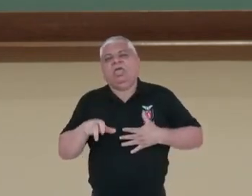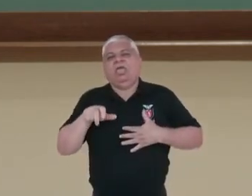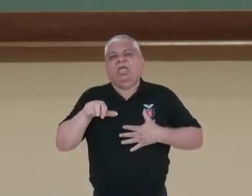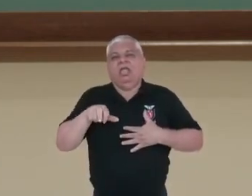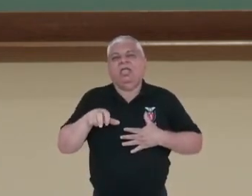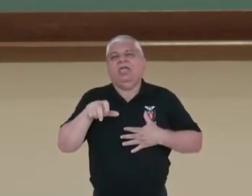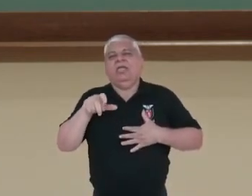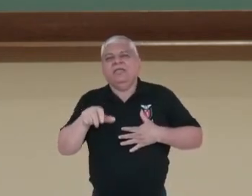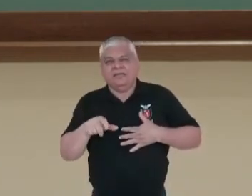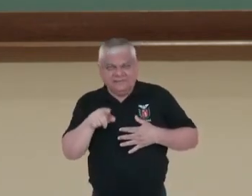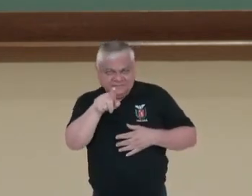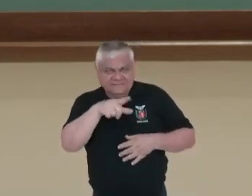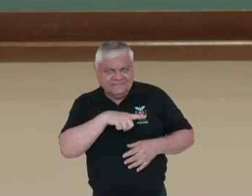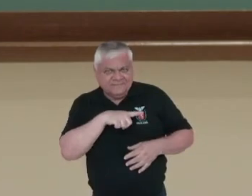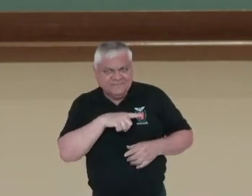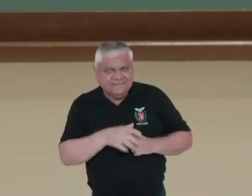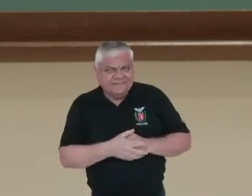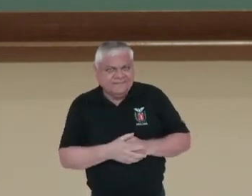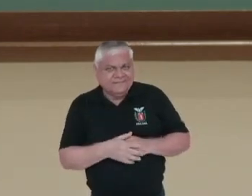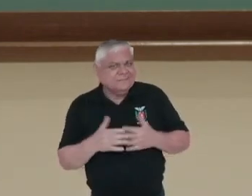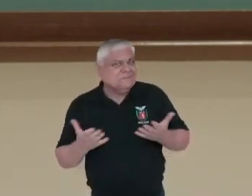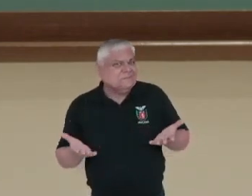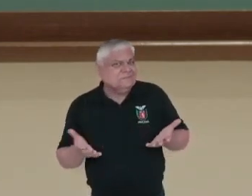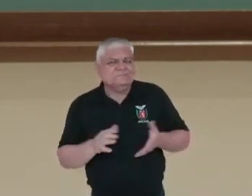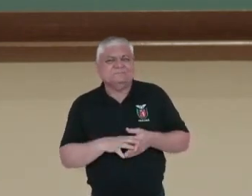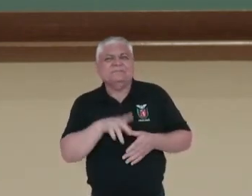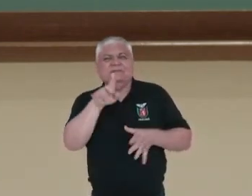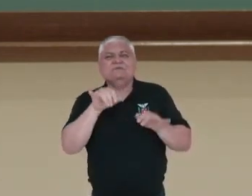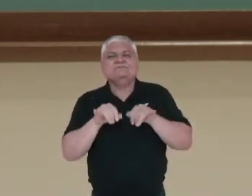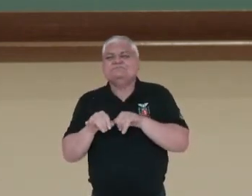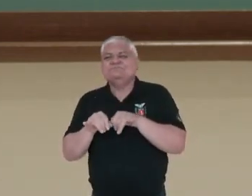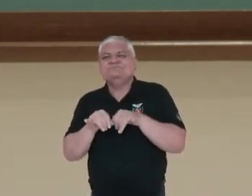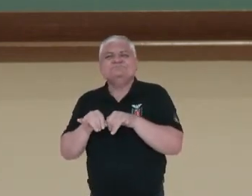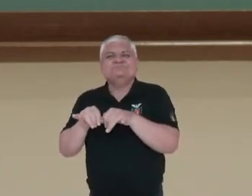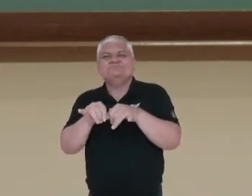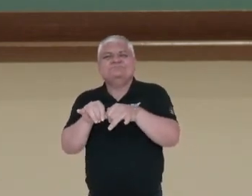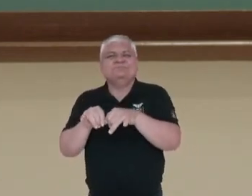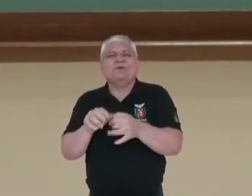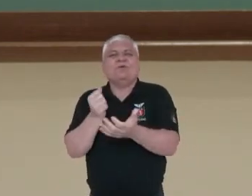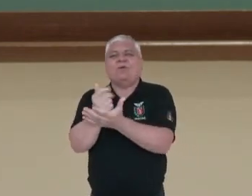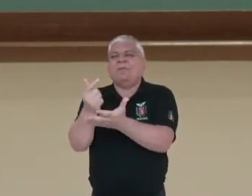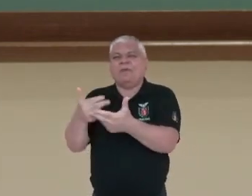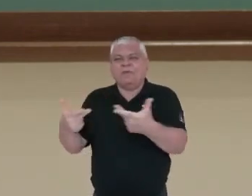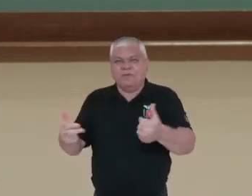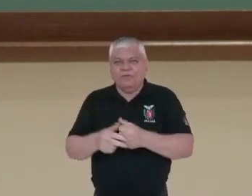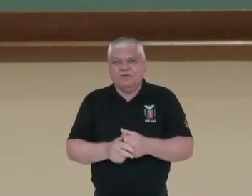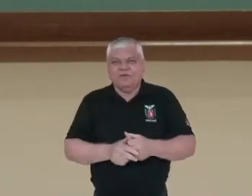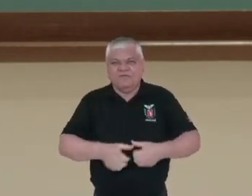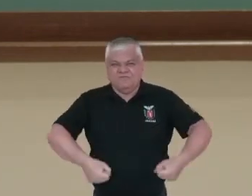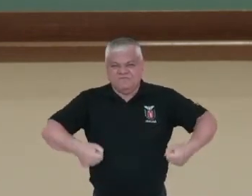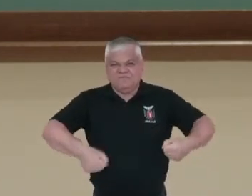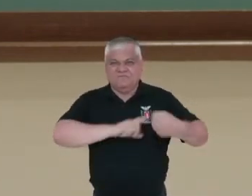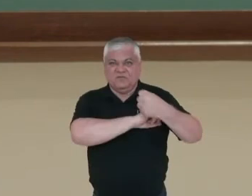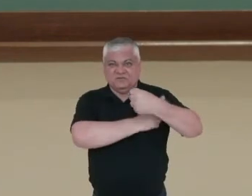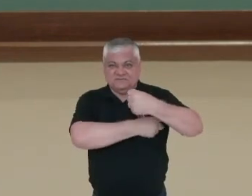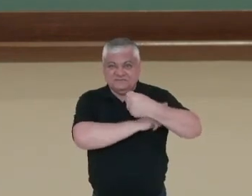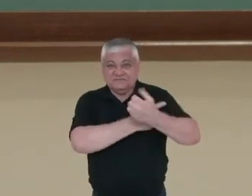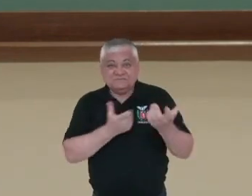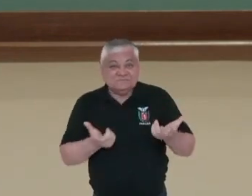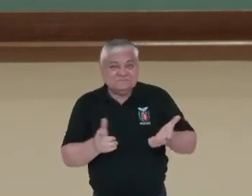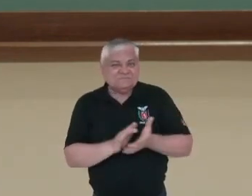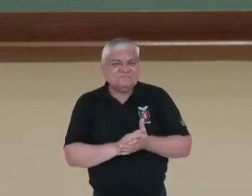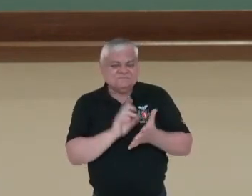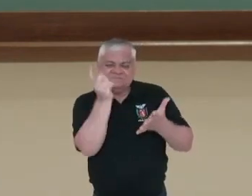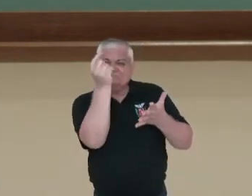tem escada no seu dia a dia aí para você ir ao mercado buscar as compras força se usa muita força Então